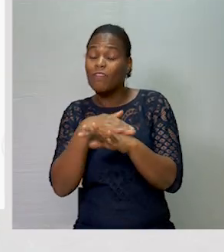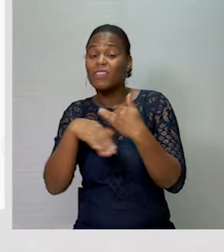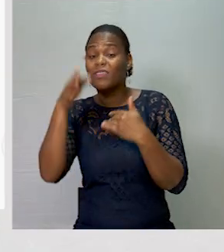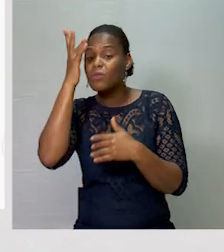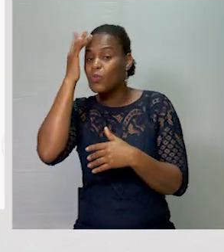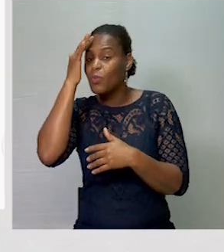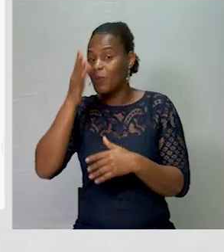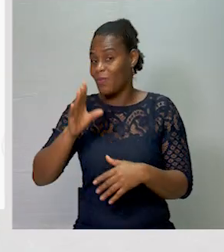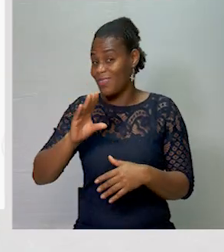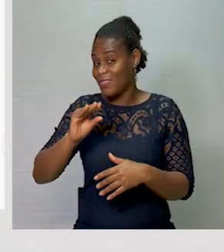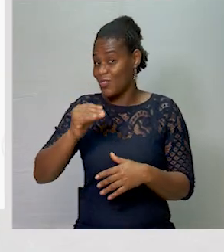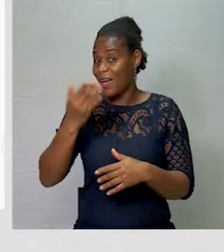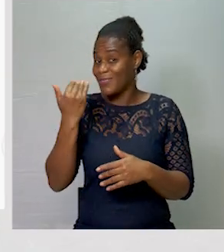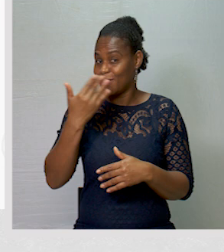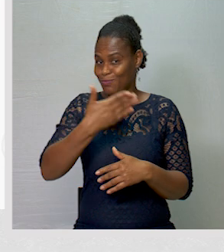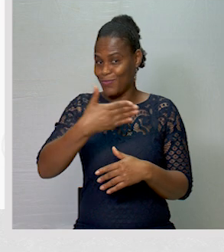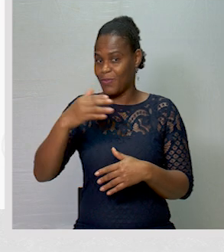10.